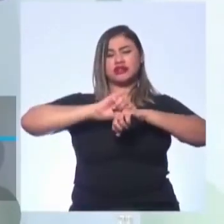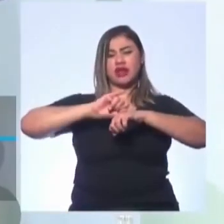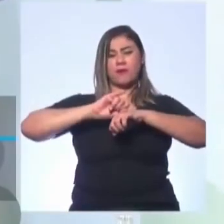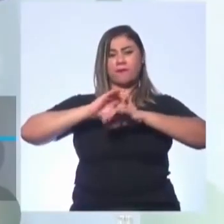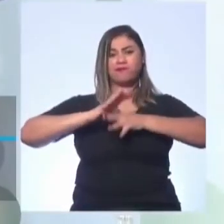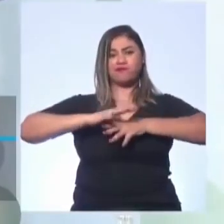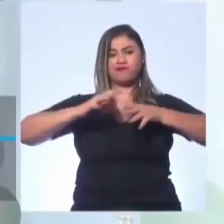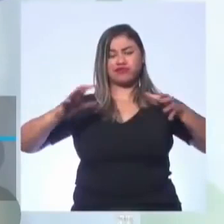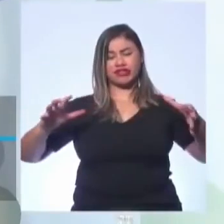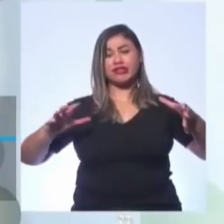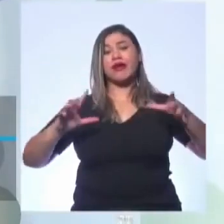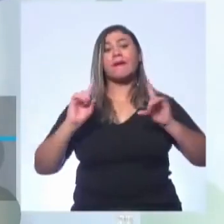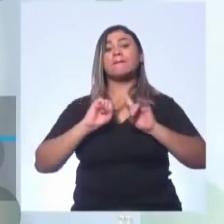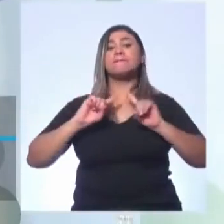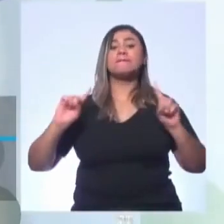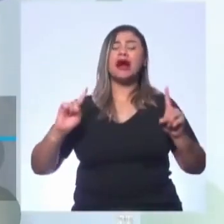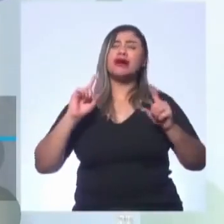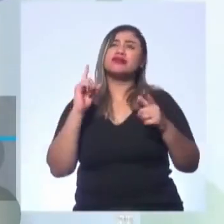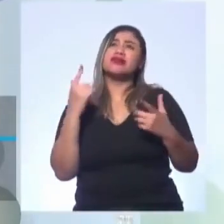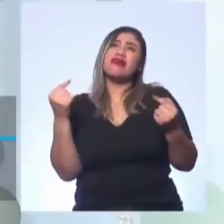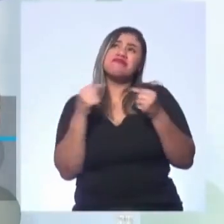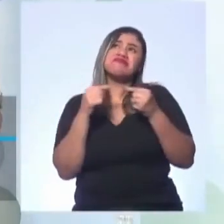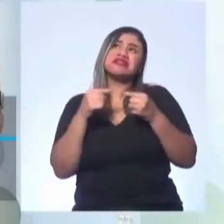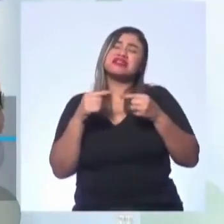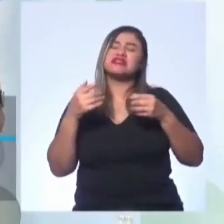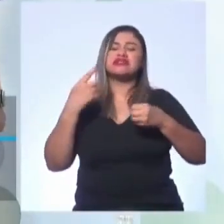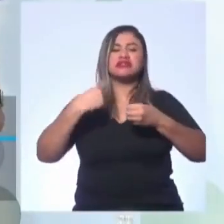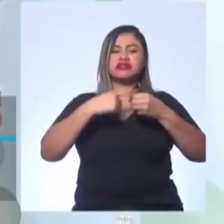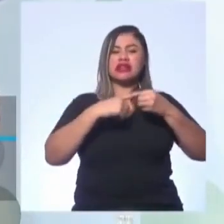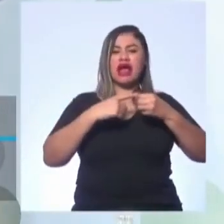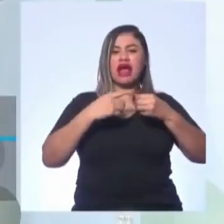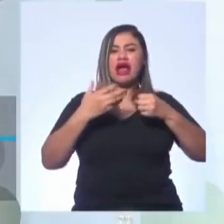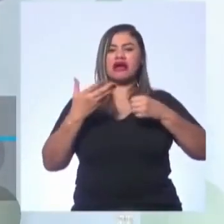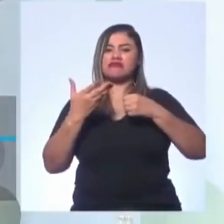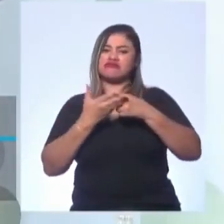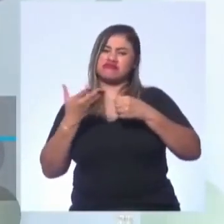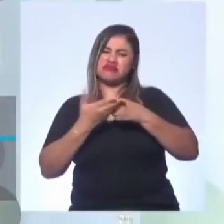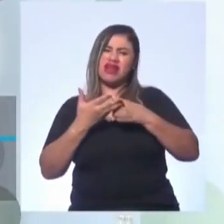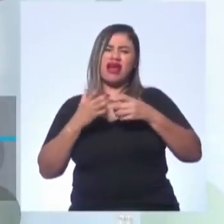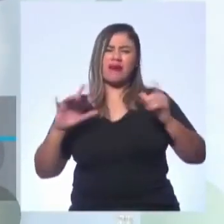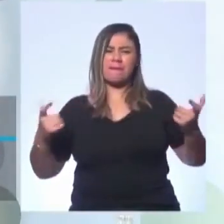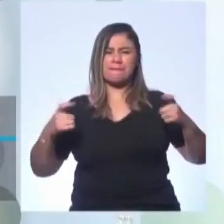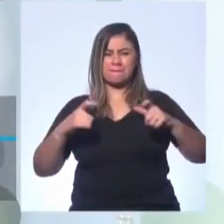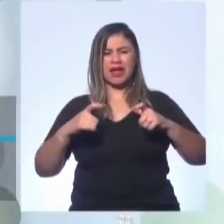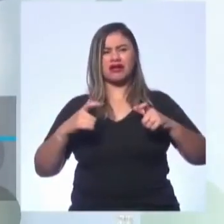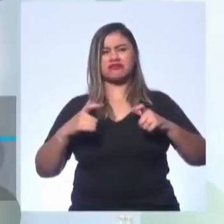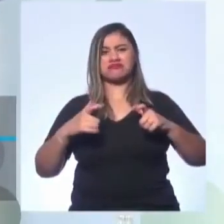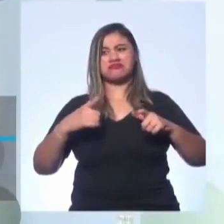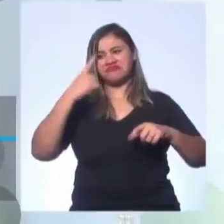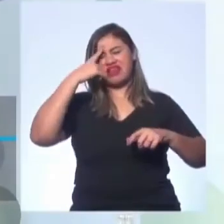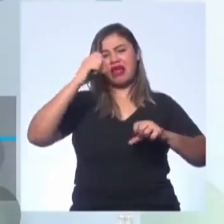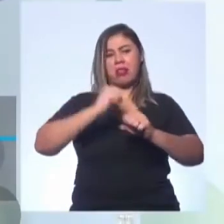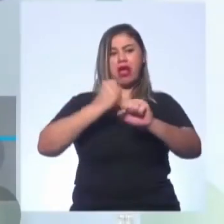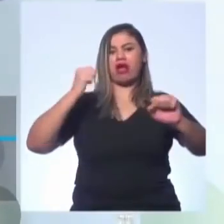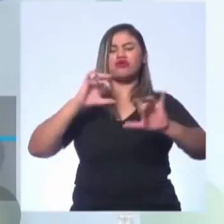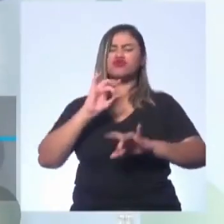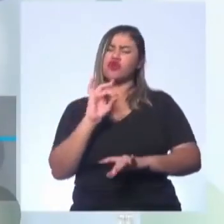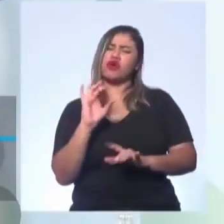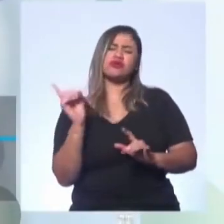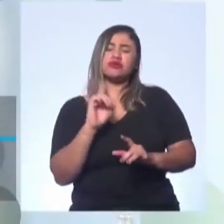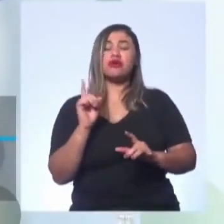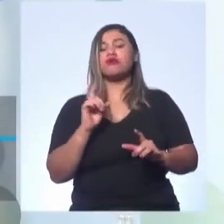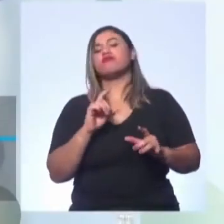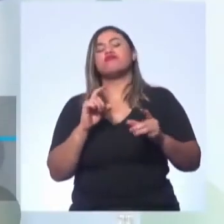são problemas também que ocorrem aí em médias cidades, cidades de pequeno porte. Não precisa ser todos os problemas,